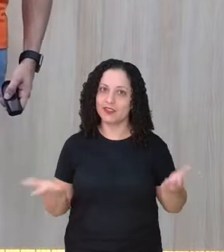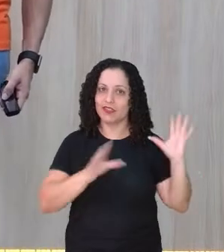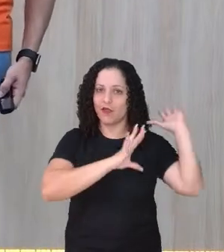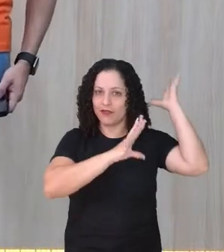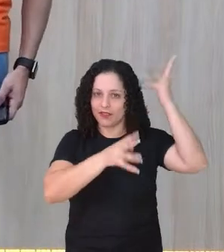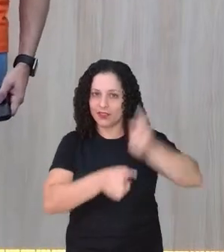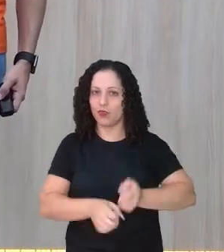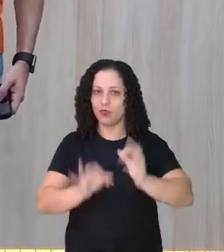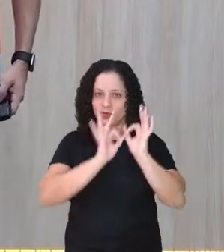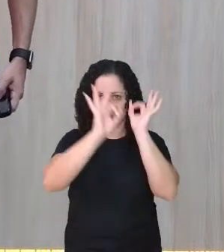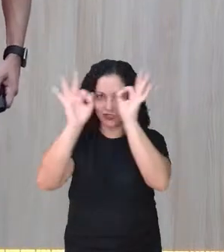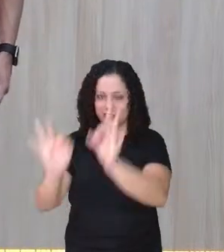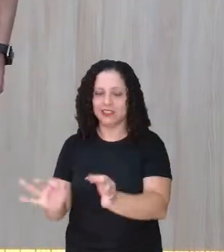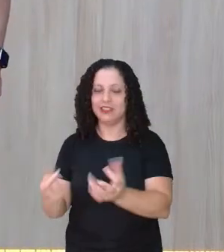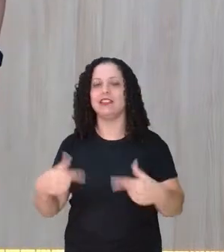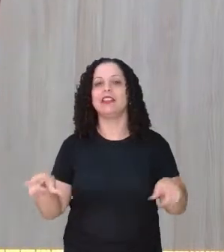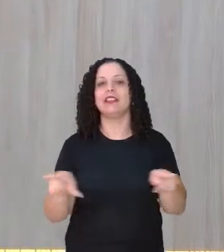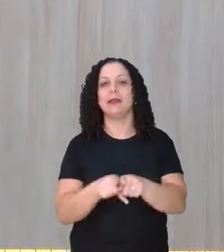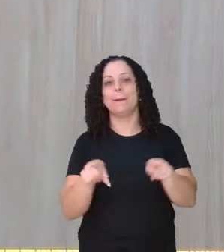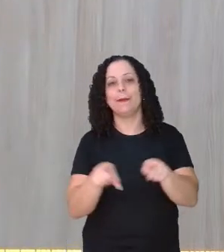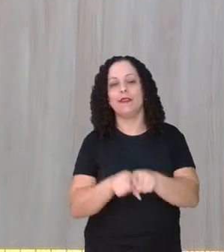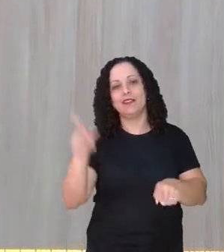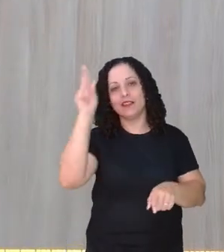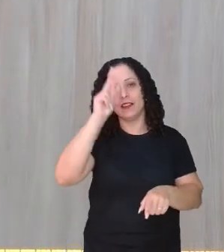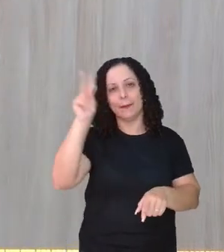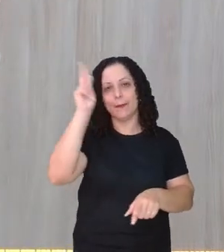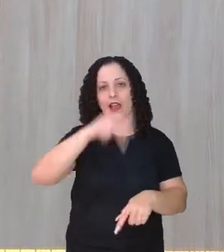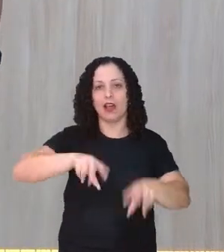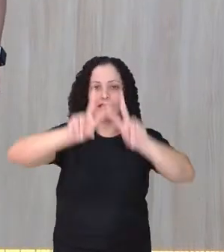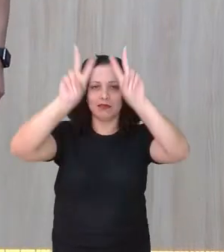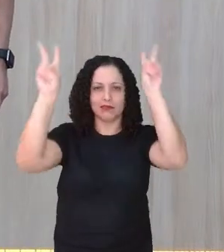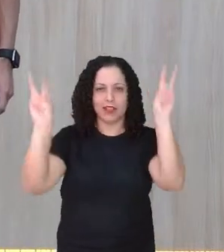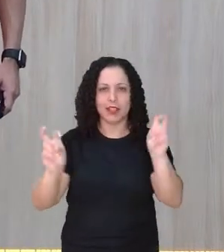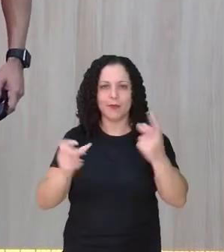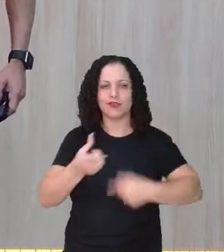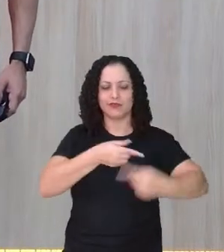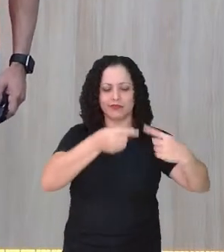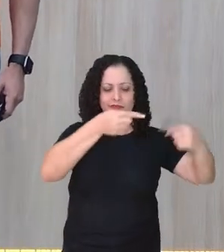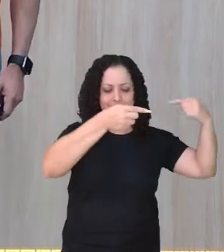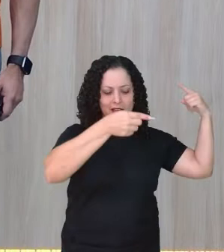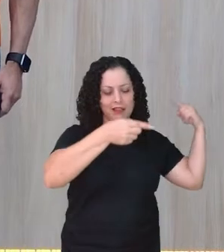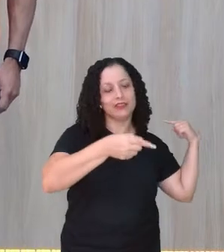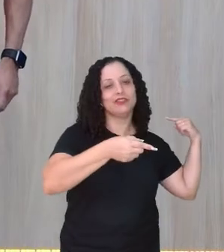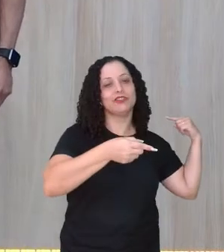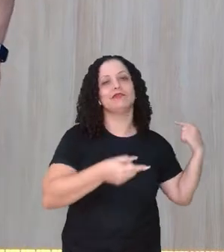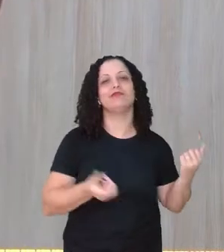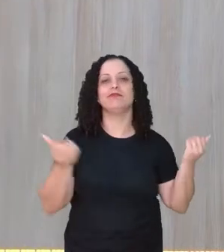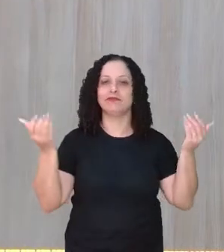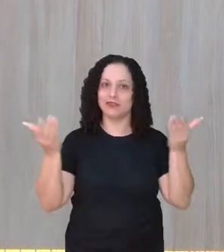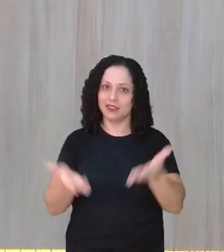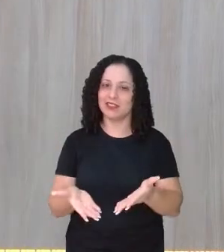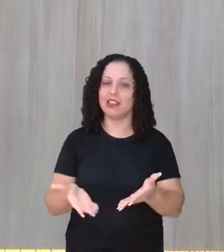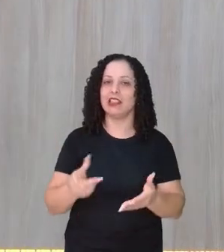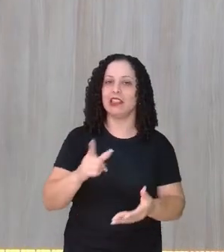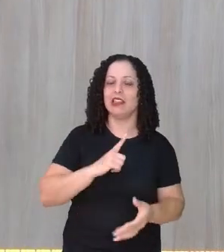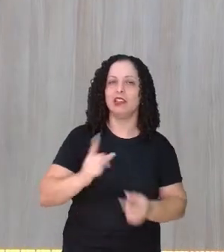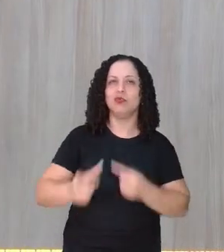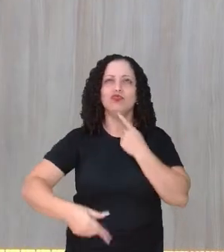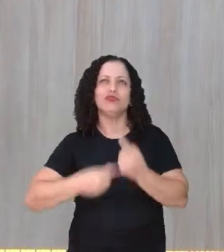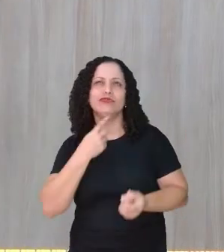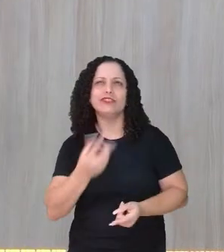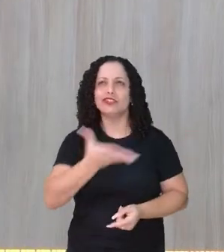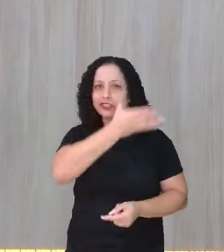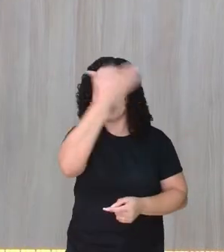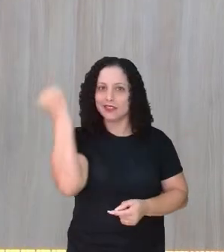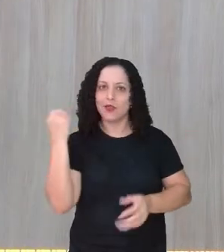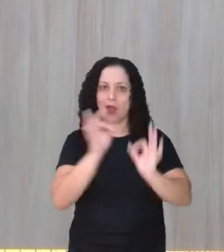aí para você e também para lembrar de assuntos de anos anteriores que você possa vir a ter